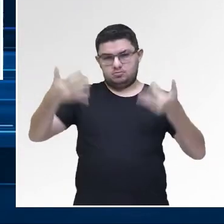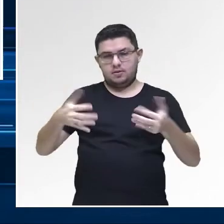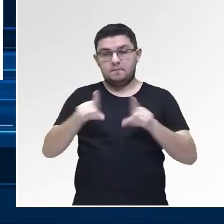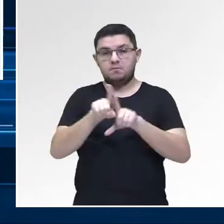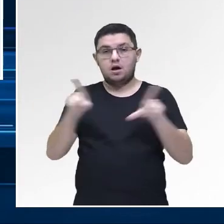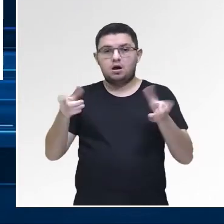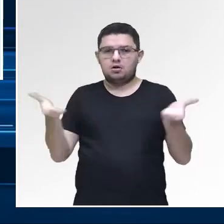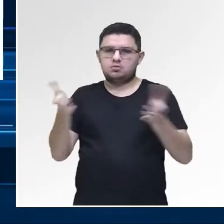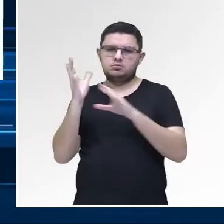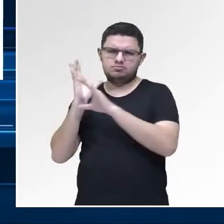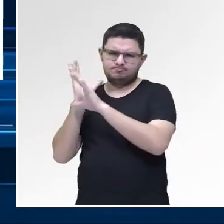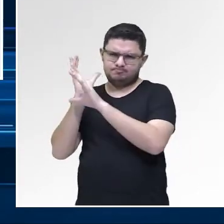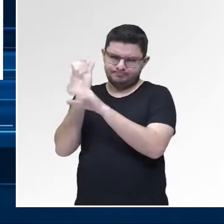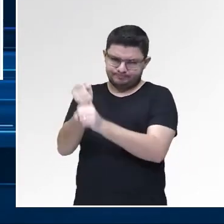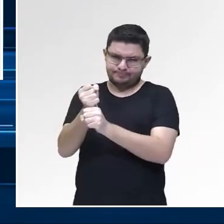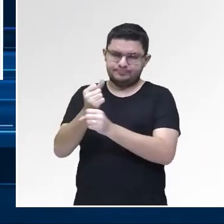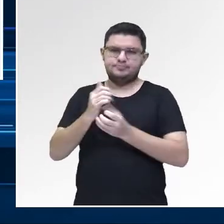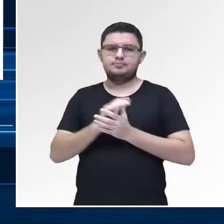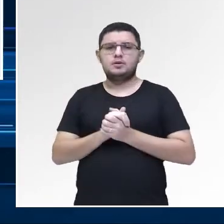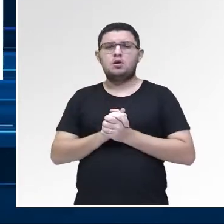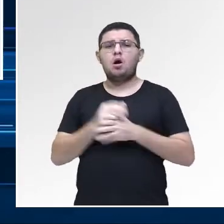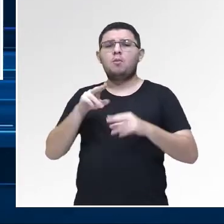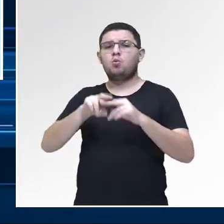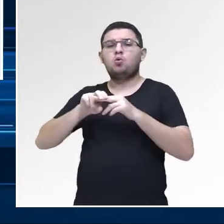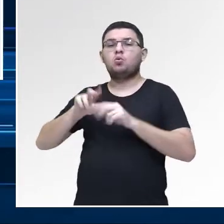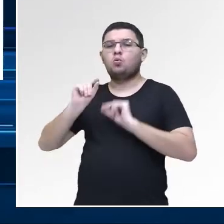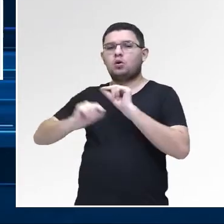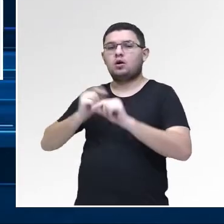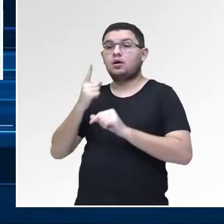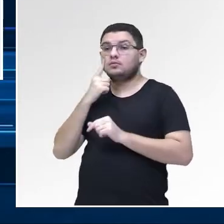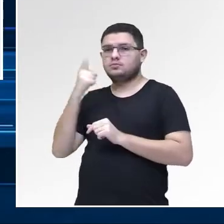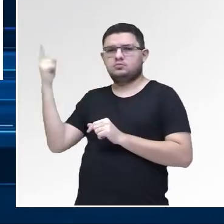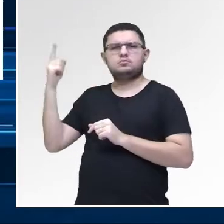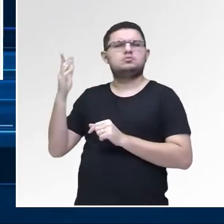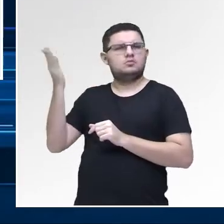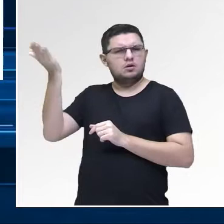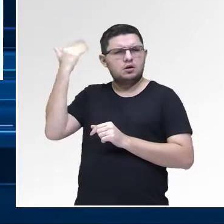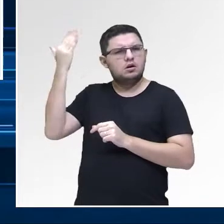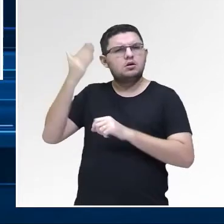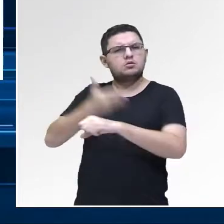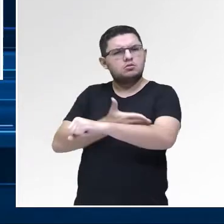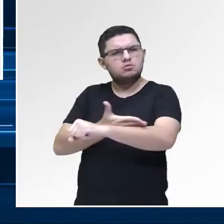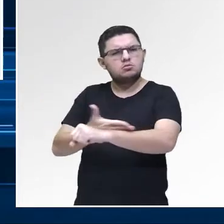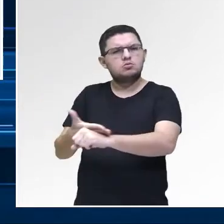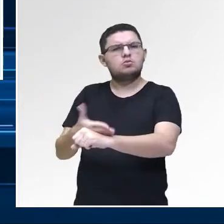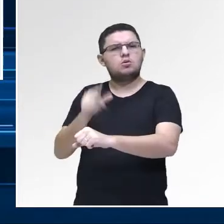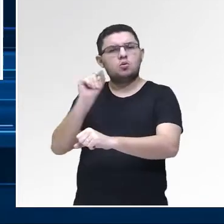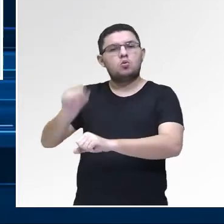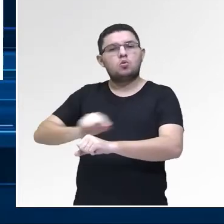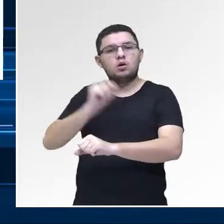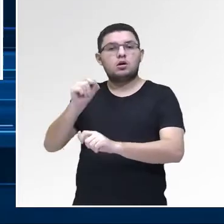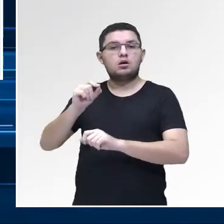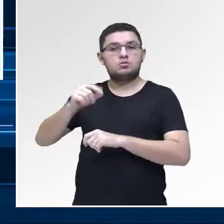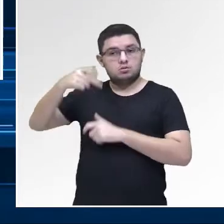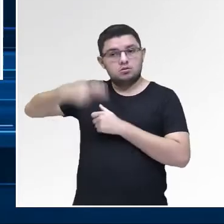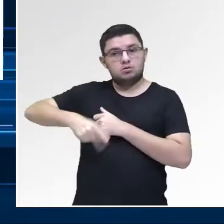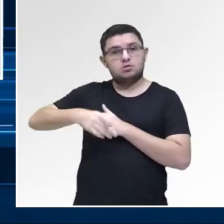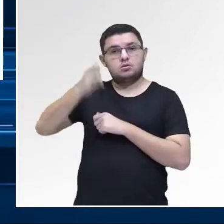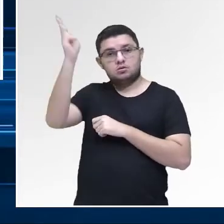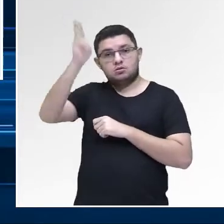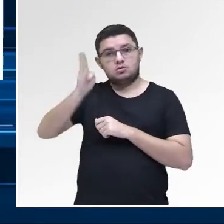ok? Porque foi muito comum, né, ao processo de urbanização do Brasil, gente,